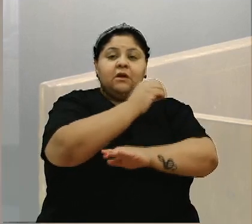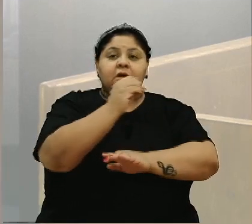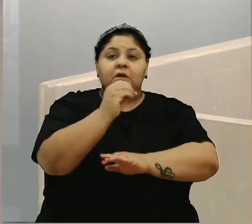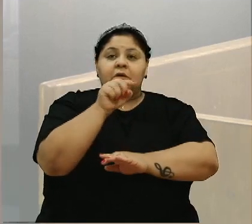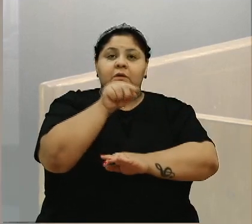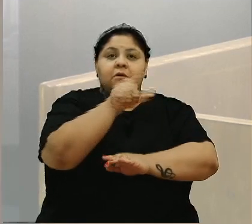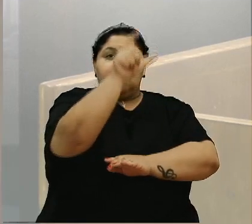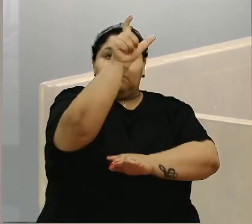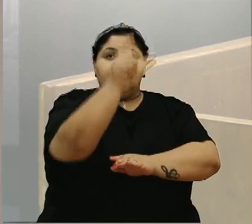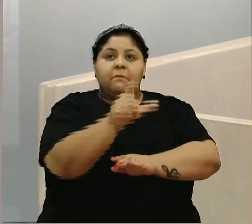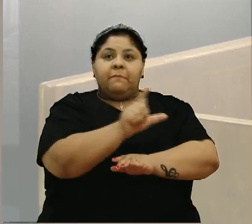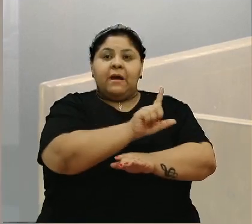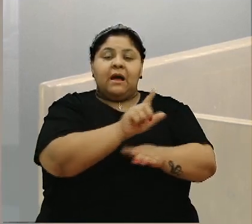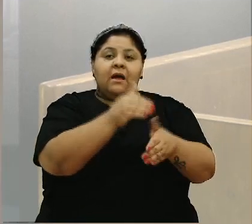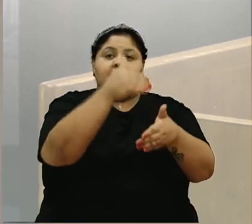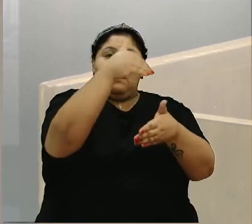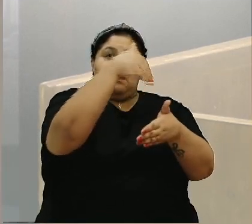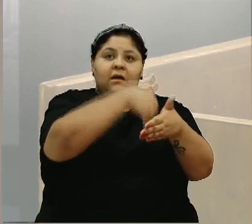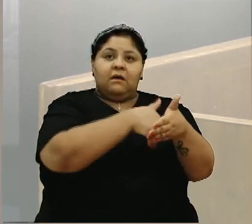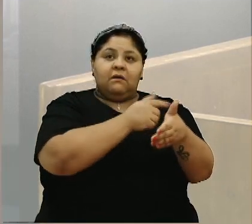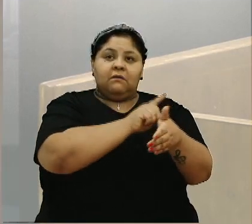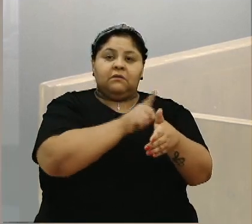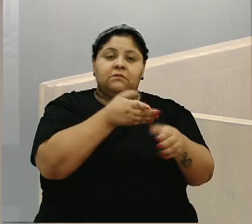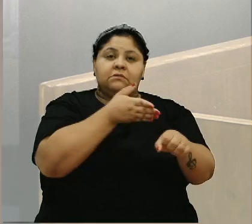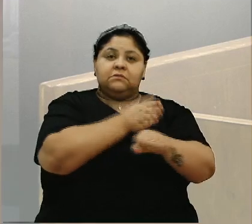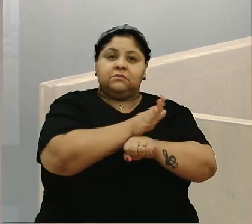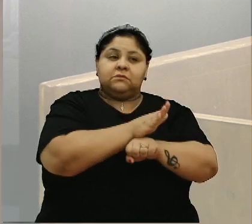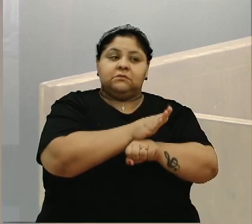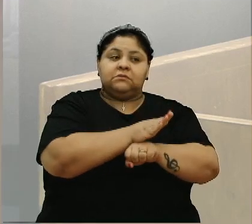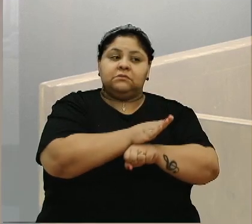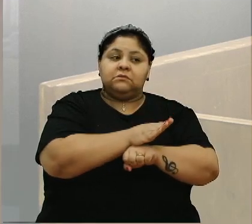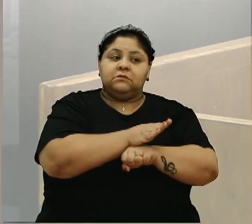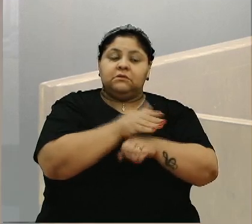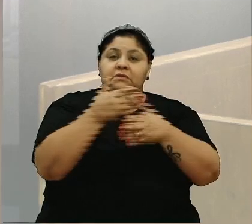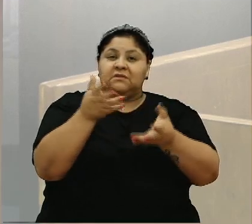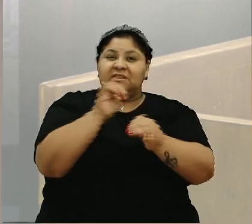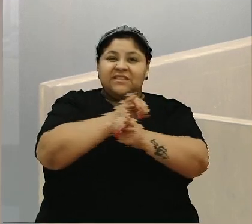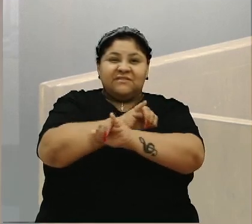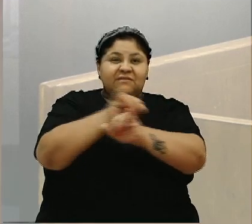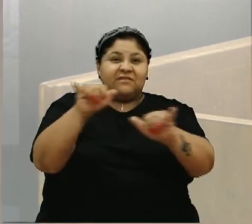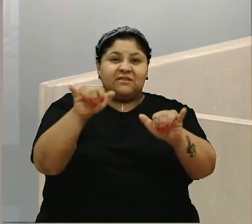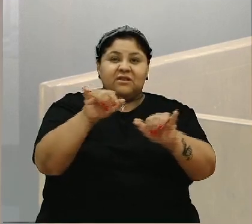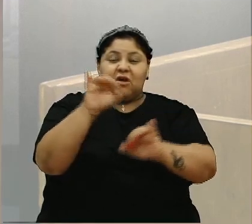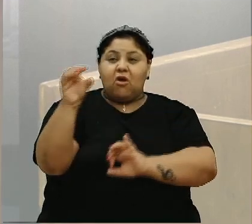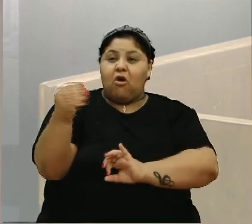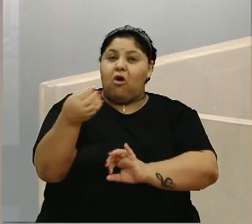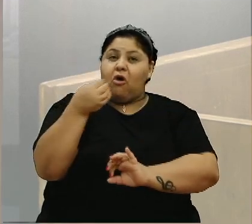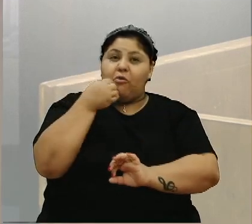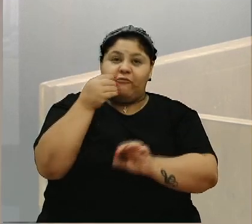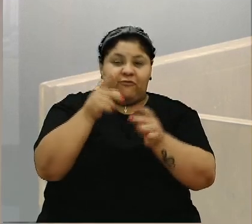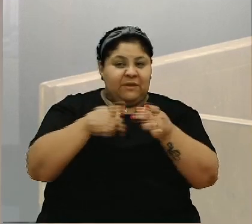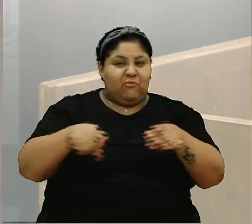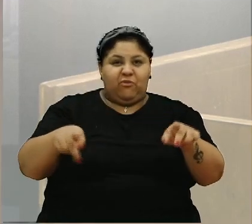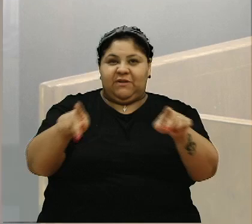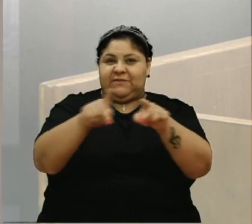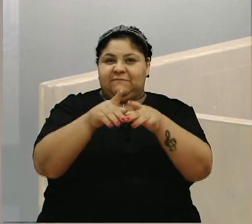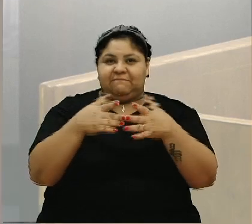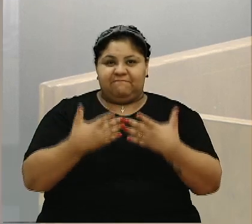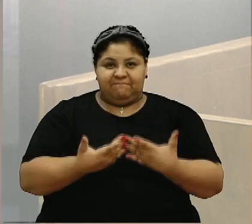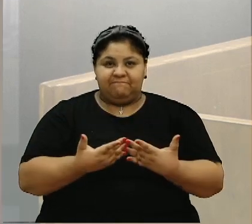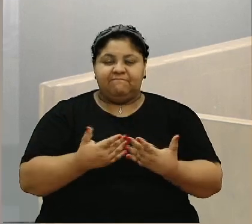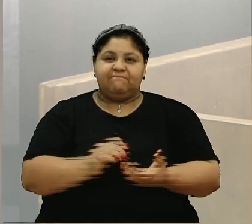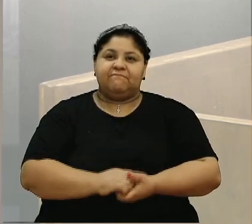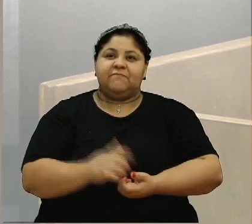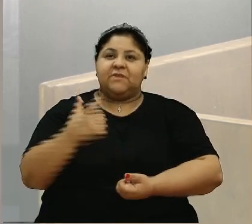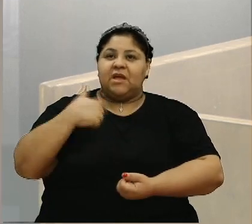pessoas deixaram de participar. E isso é um recado muito claro da população.